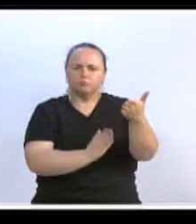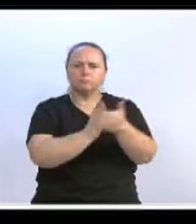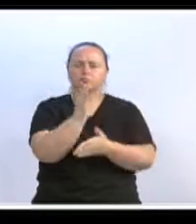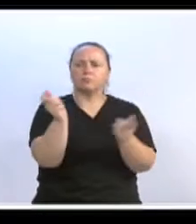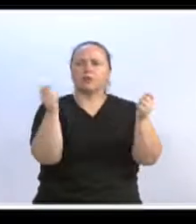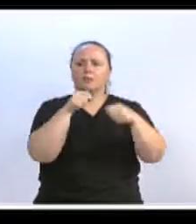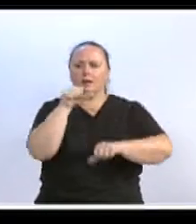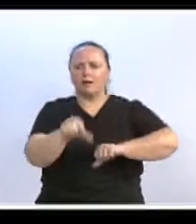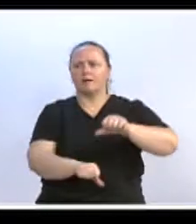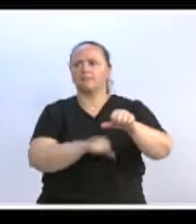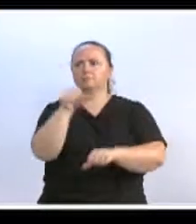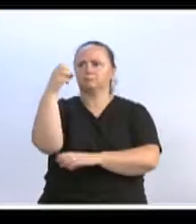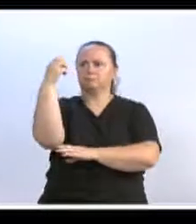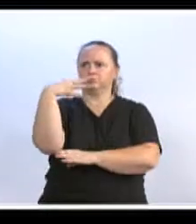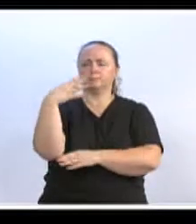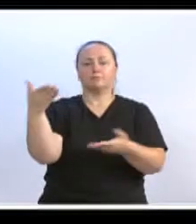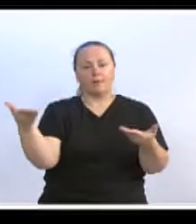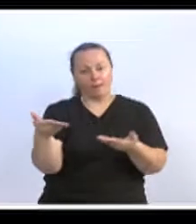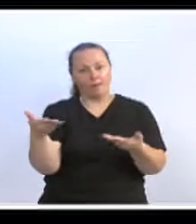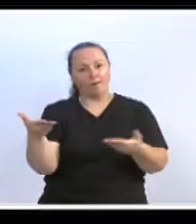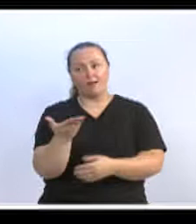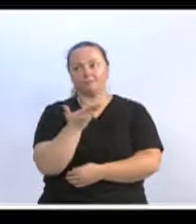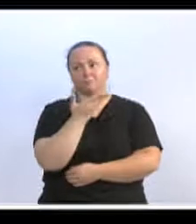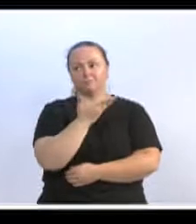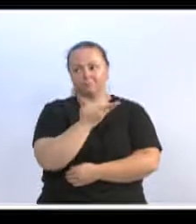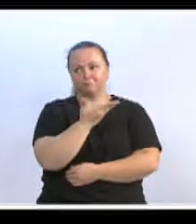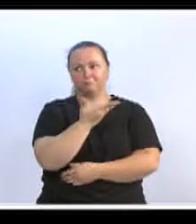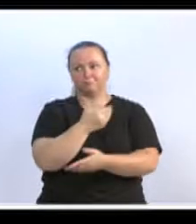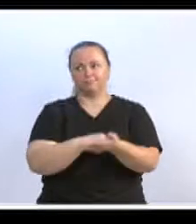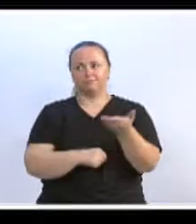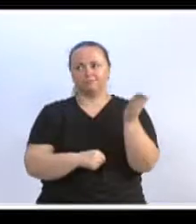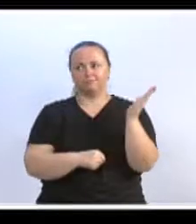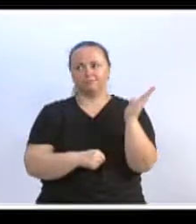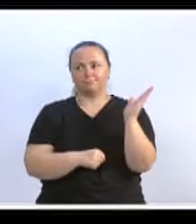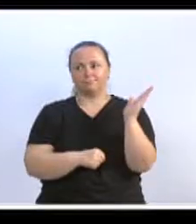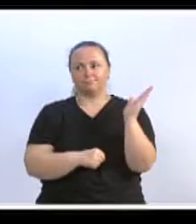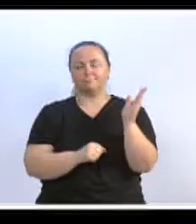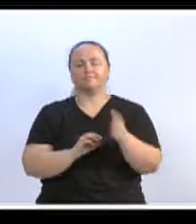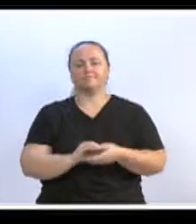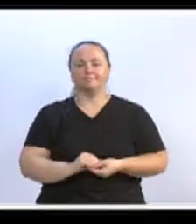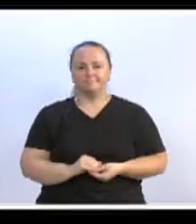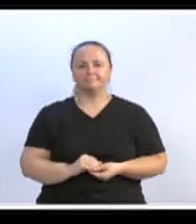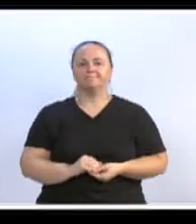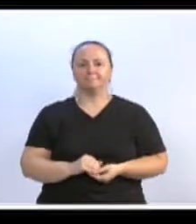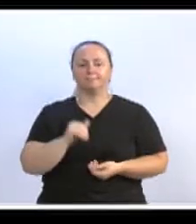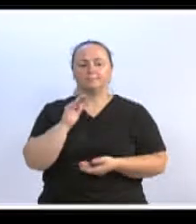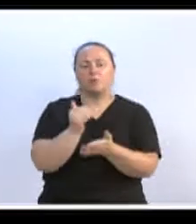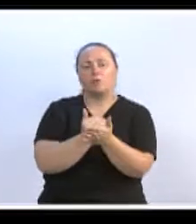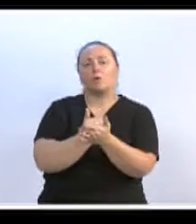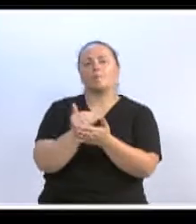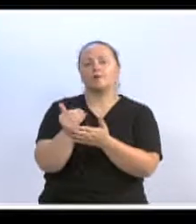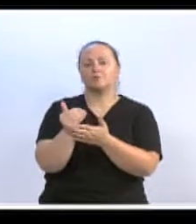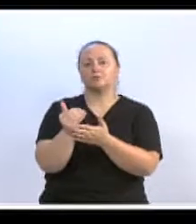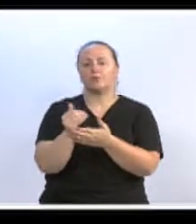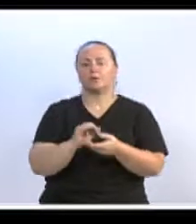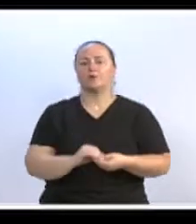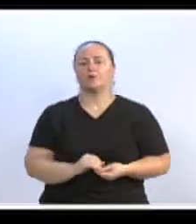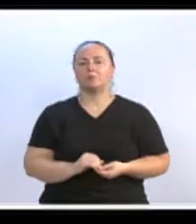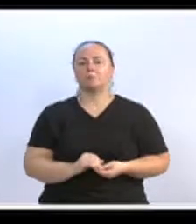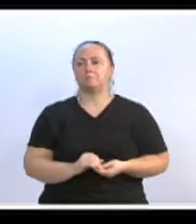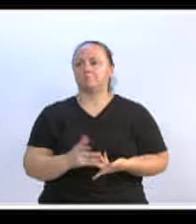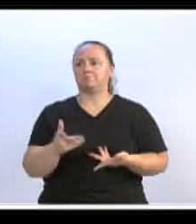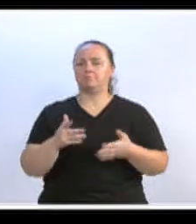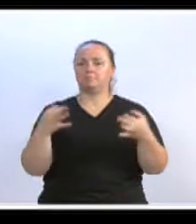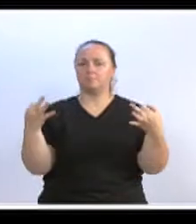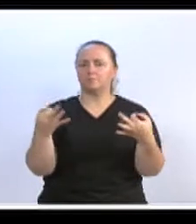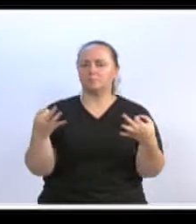na ocasião da inauguração da pavimentação porém somente agora iniciar a substituição dos braços e lâmpadas por mais modernas e econômicas